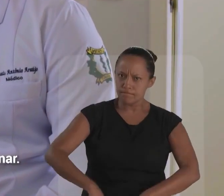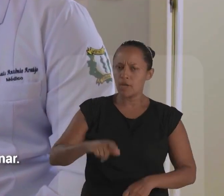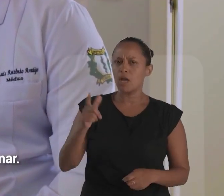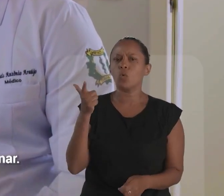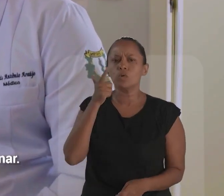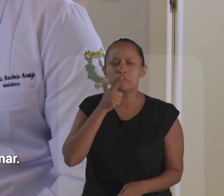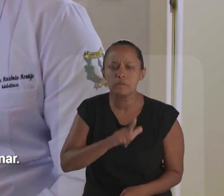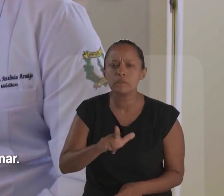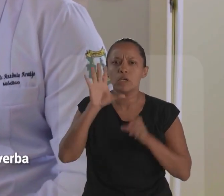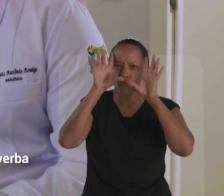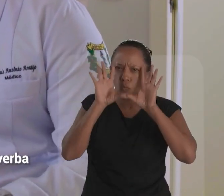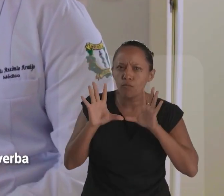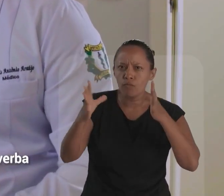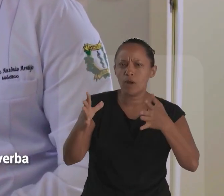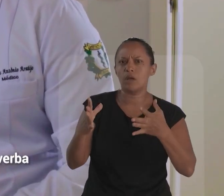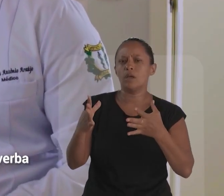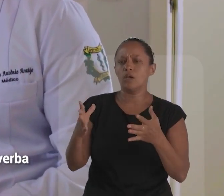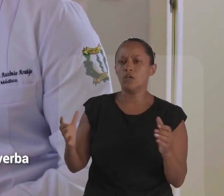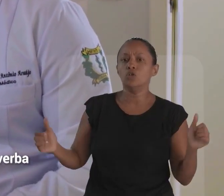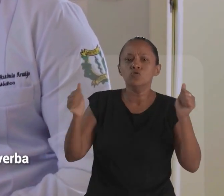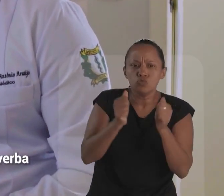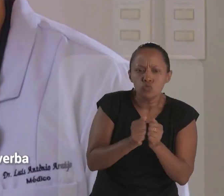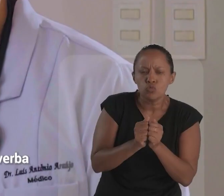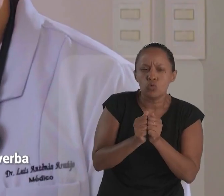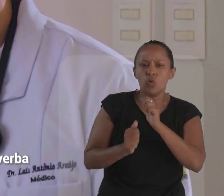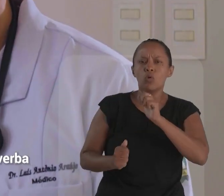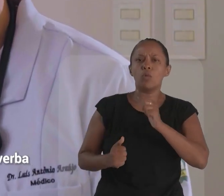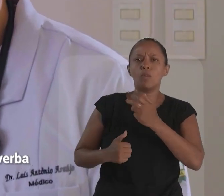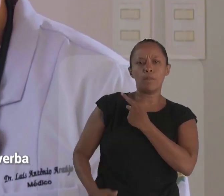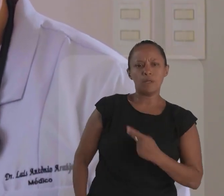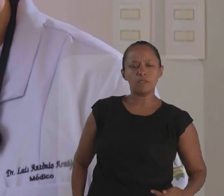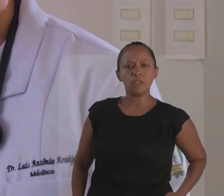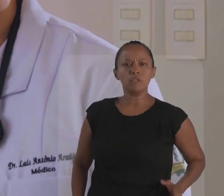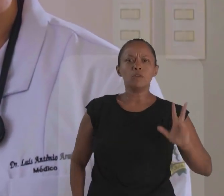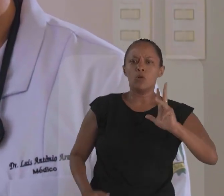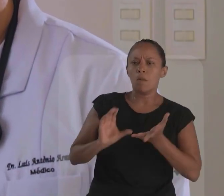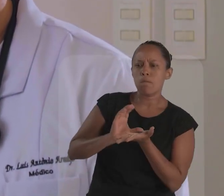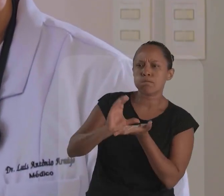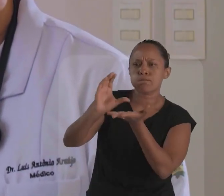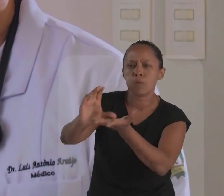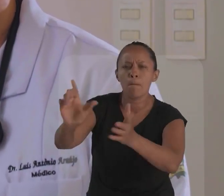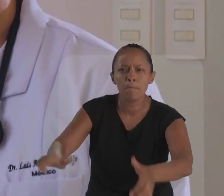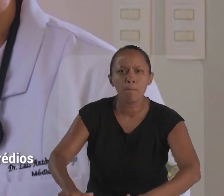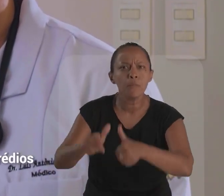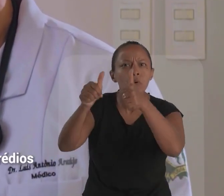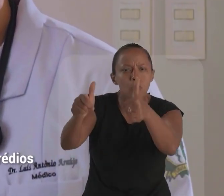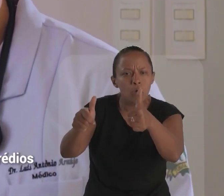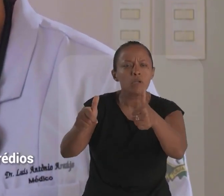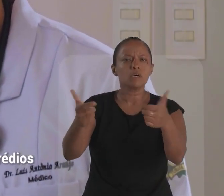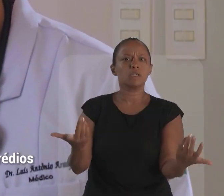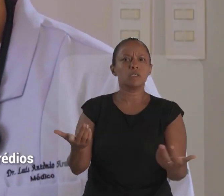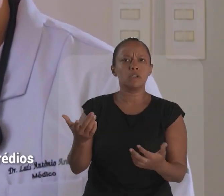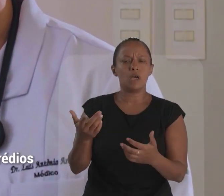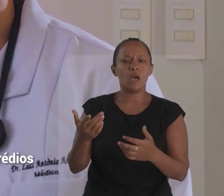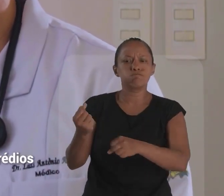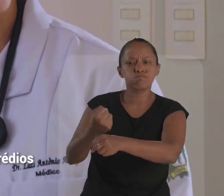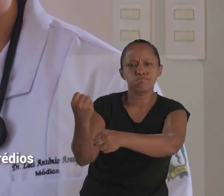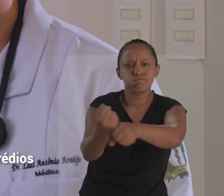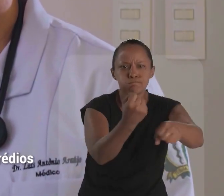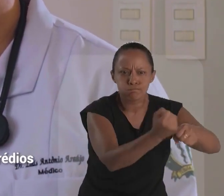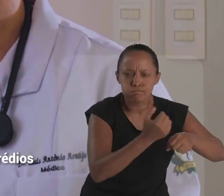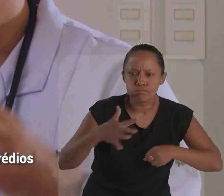de sanar, junto com o presidente Lula, trazer verba para cá para poder tanto melhorar a